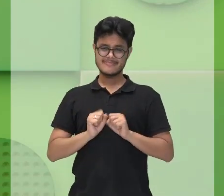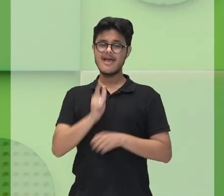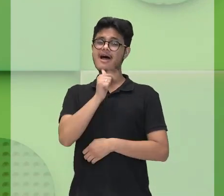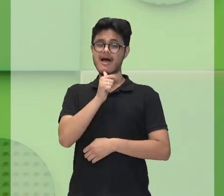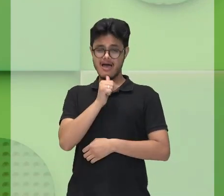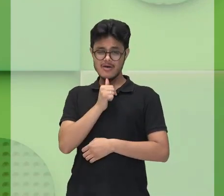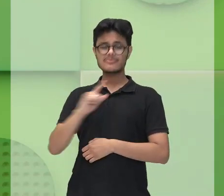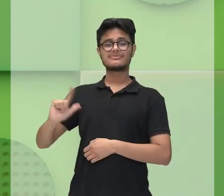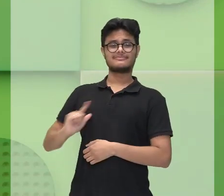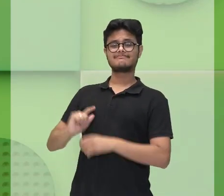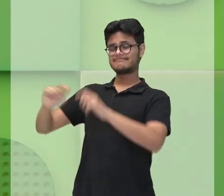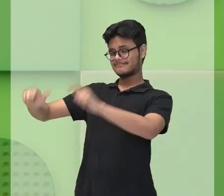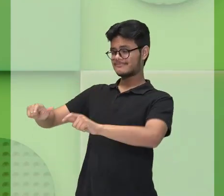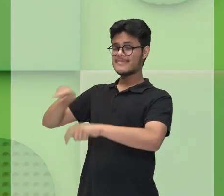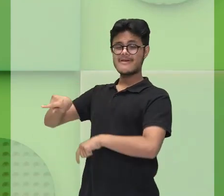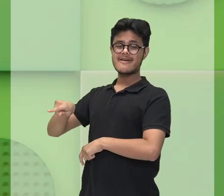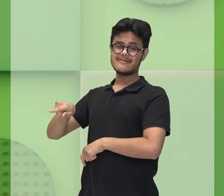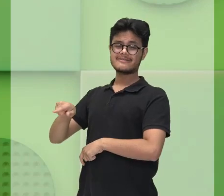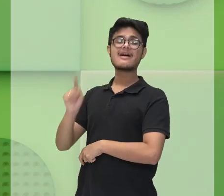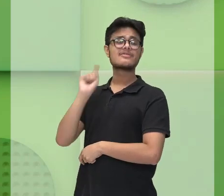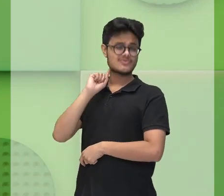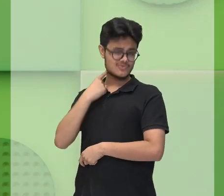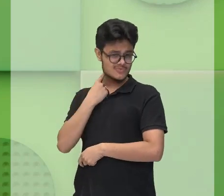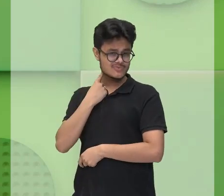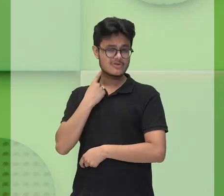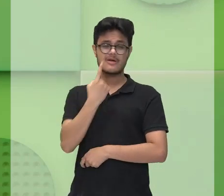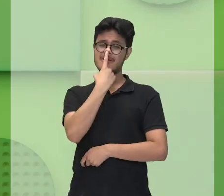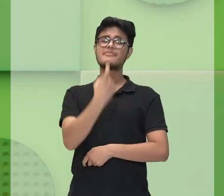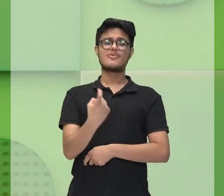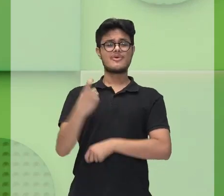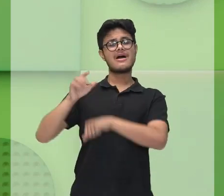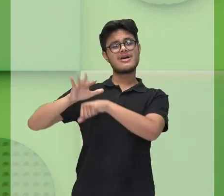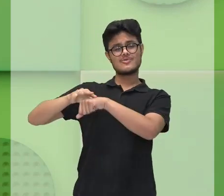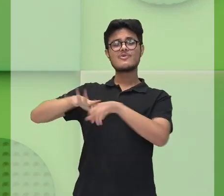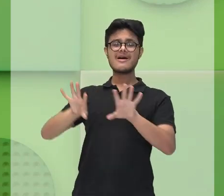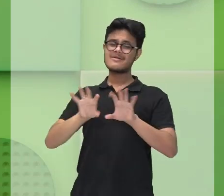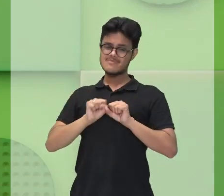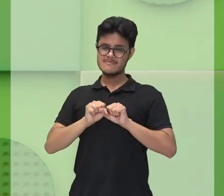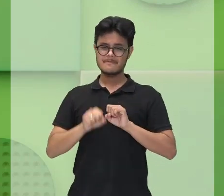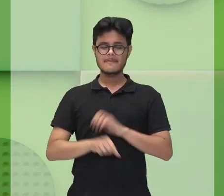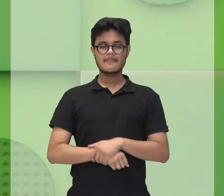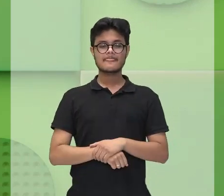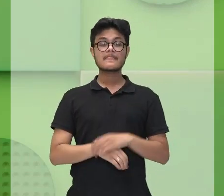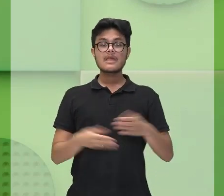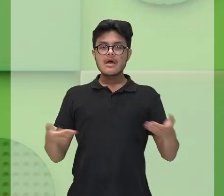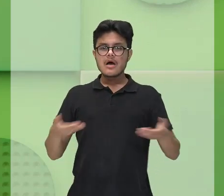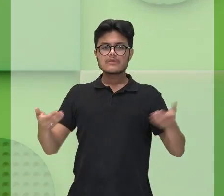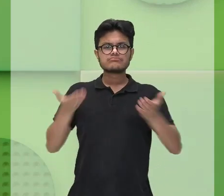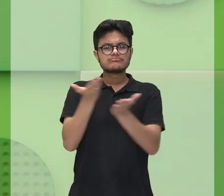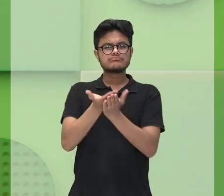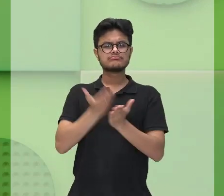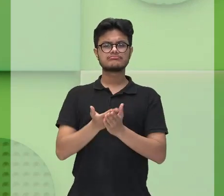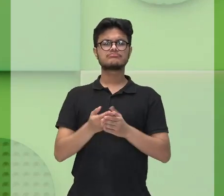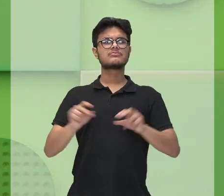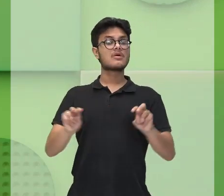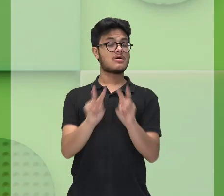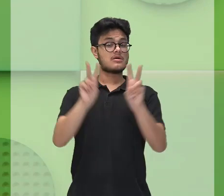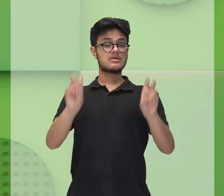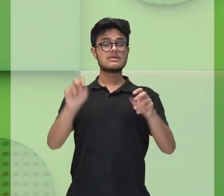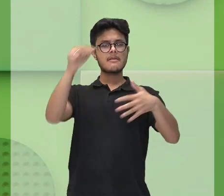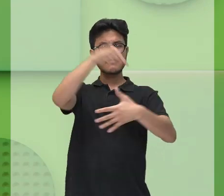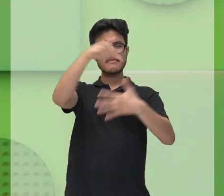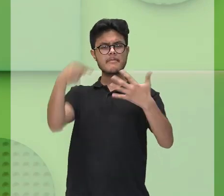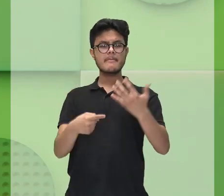contém micro-organismos e que estes podem causar doenças. Então, nós vamos, a partir de agora, comentar